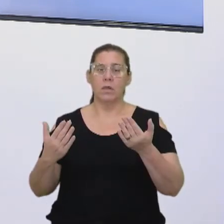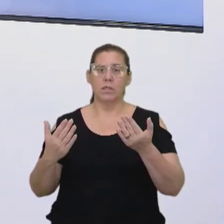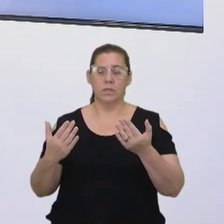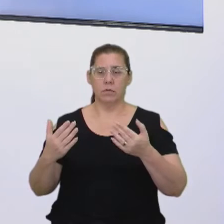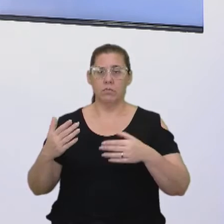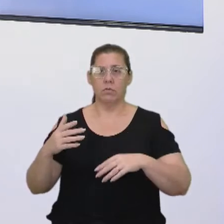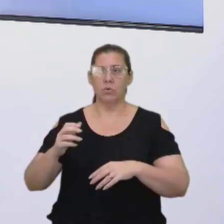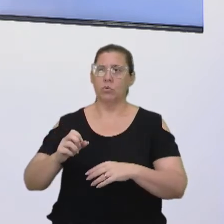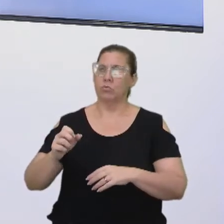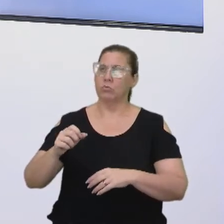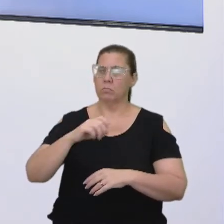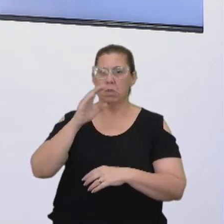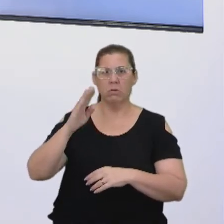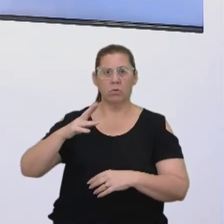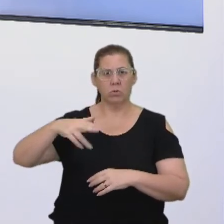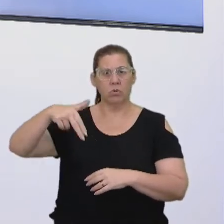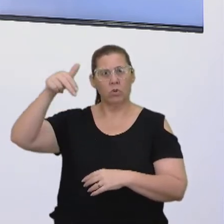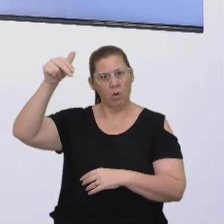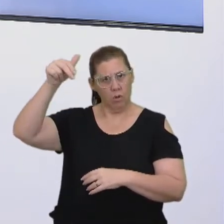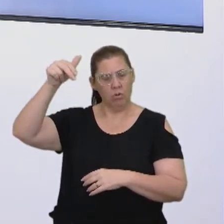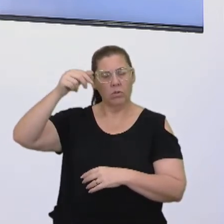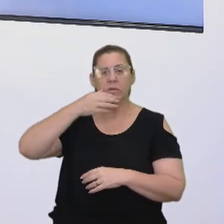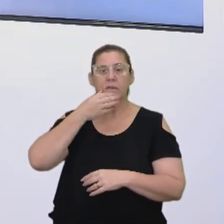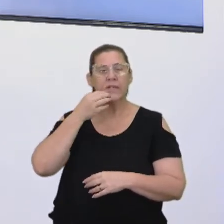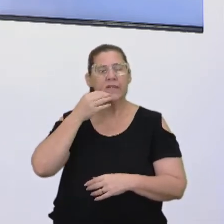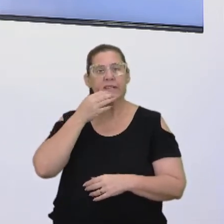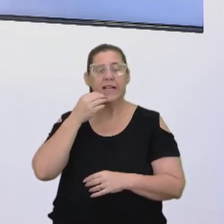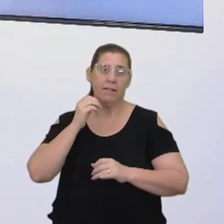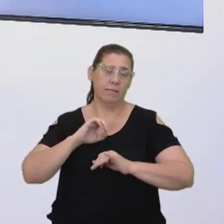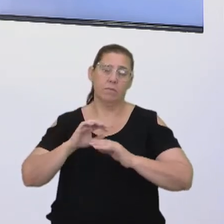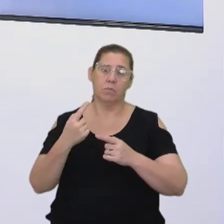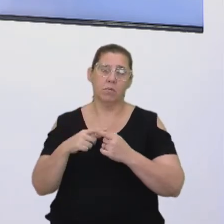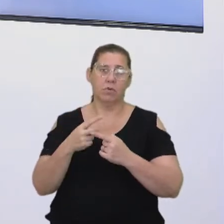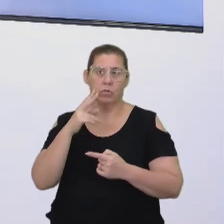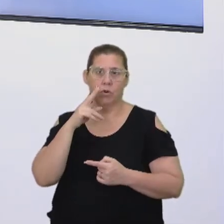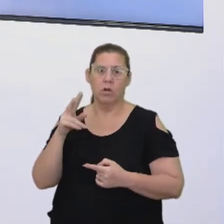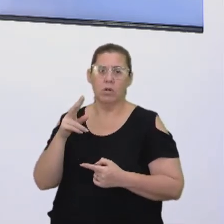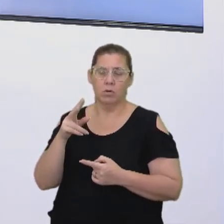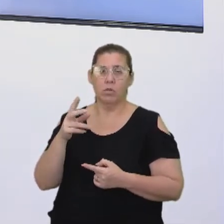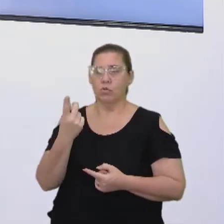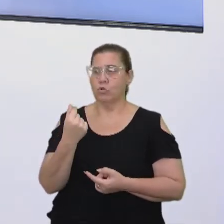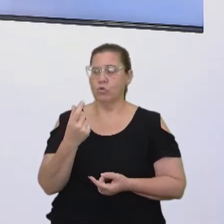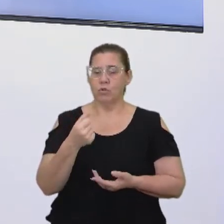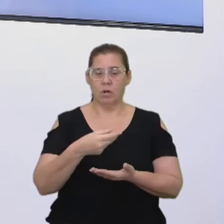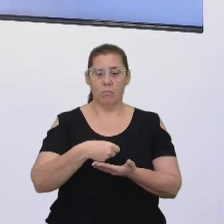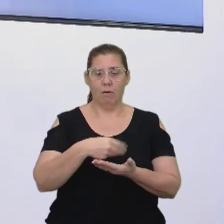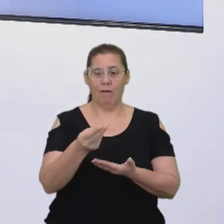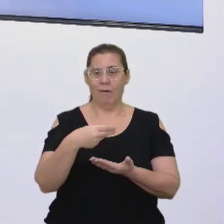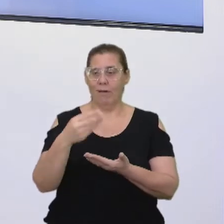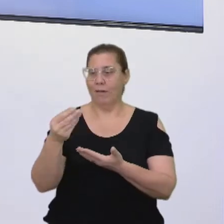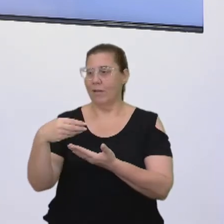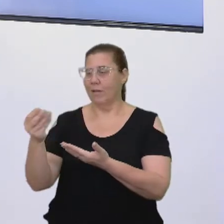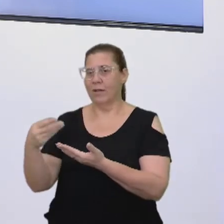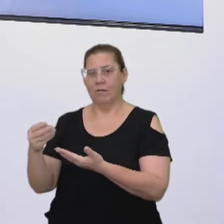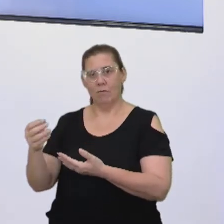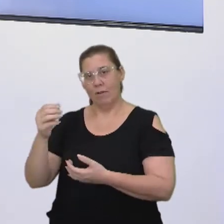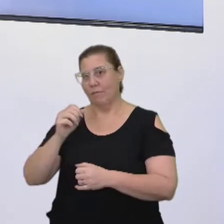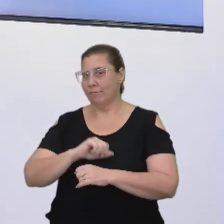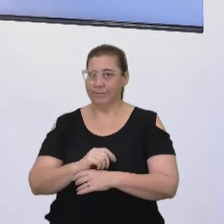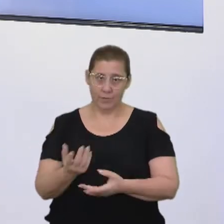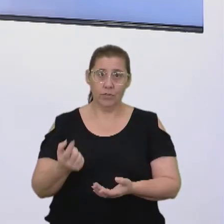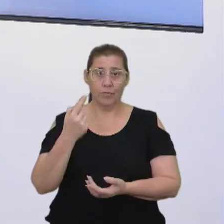norte. Aí você fala, mas por que você está falando obviamente? Porque quando a gente olha para a distribuição econômica do Brasil, é muito claro, a gente